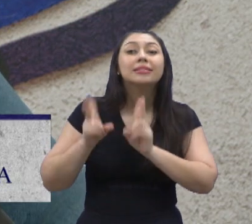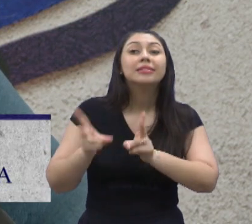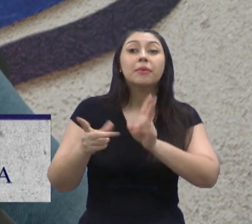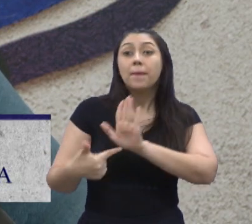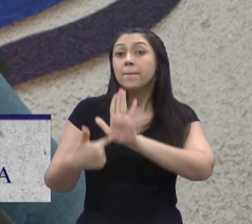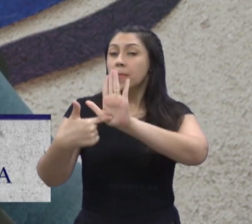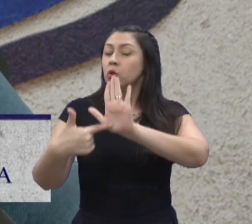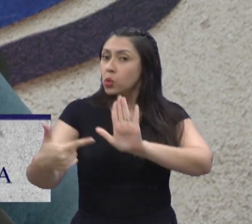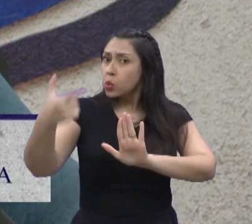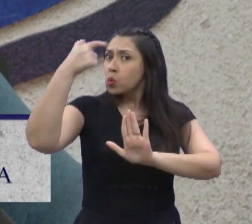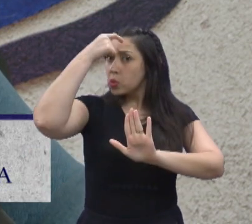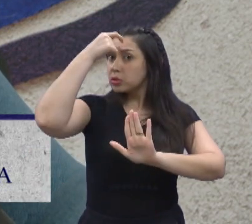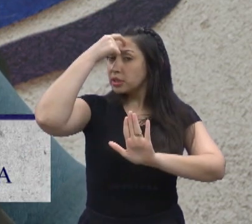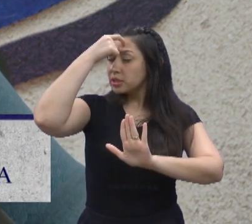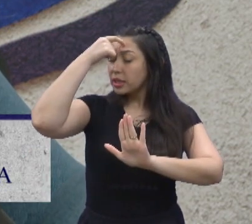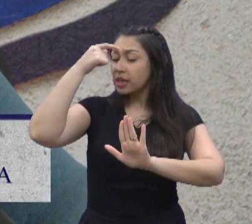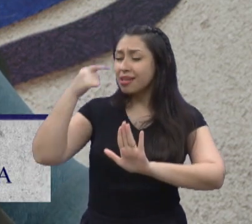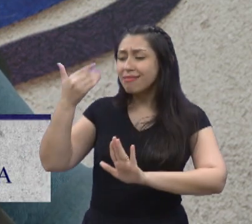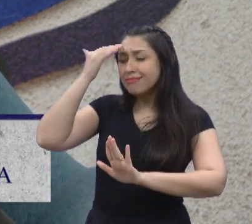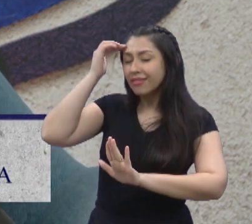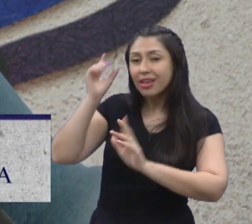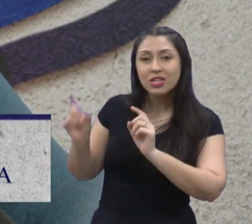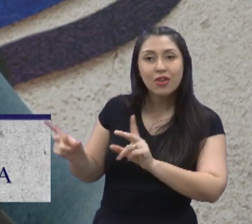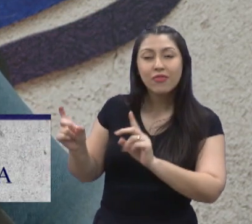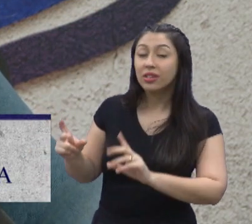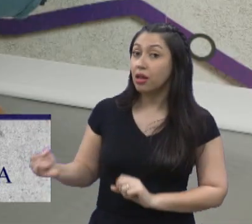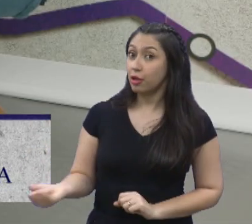o quanto é importante você entender de venda, não importa a área onde